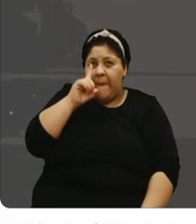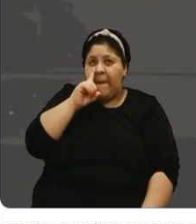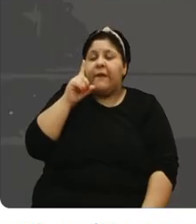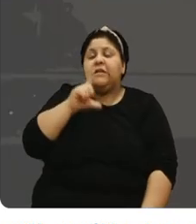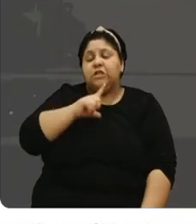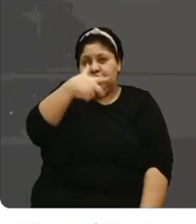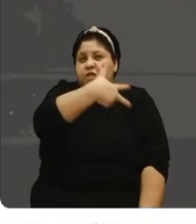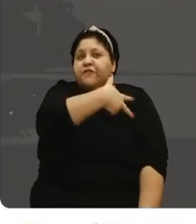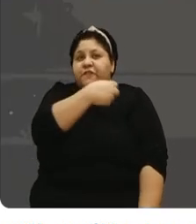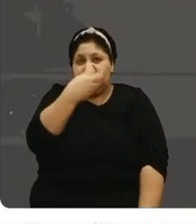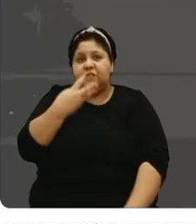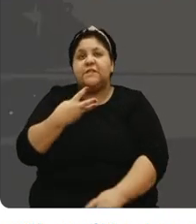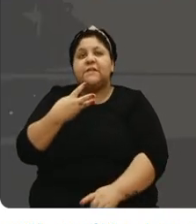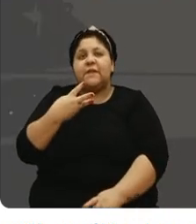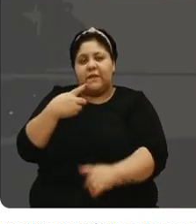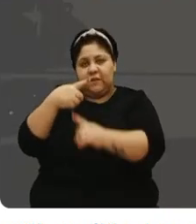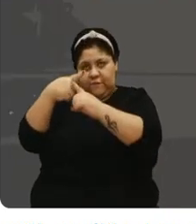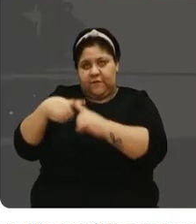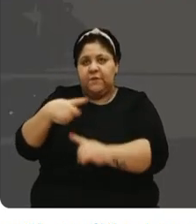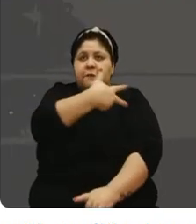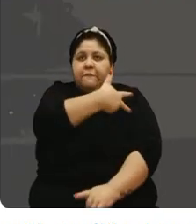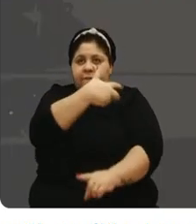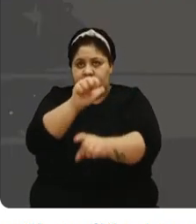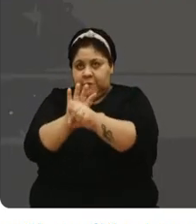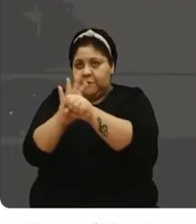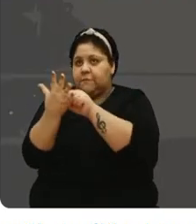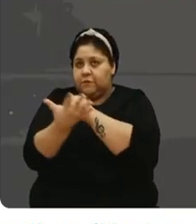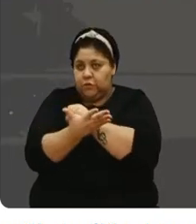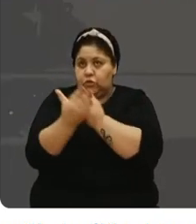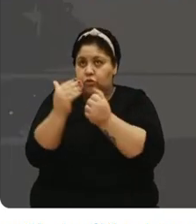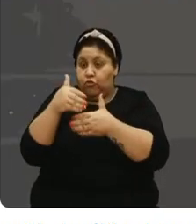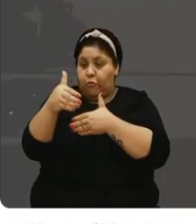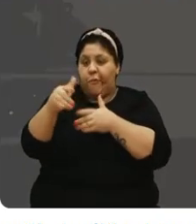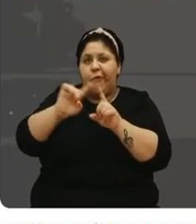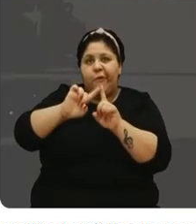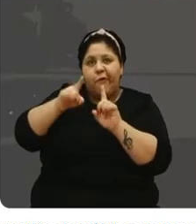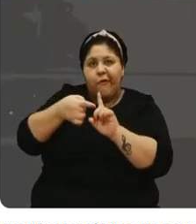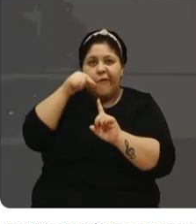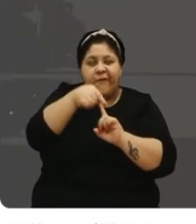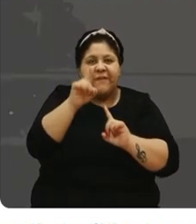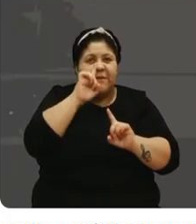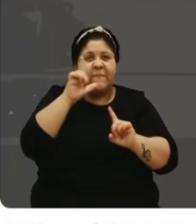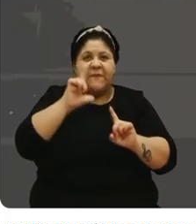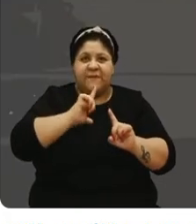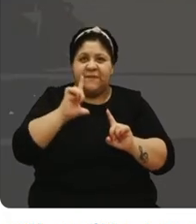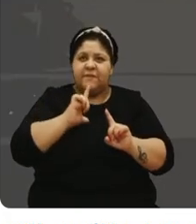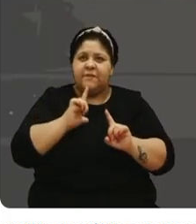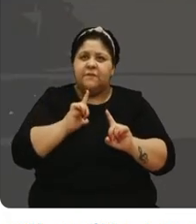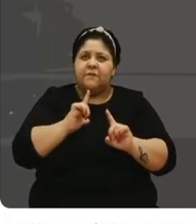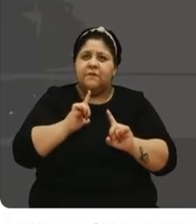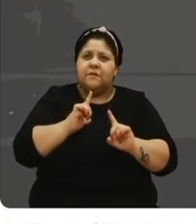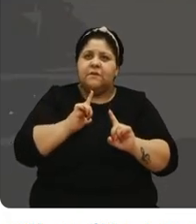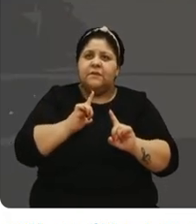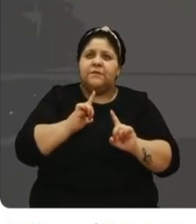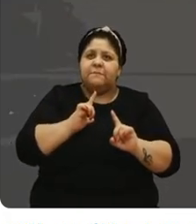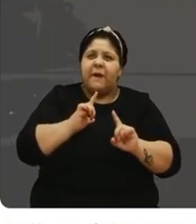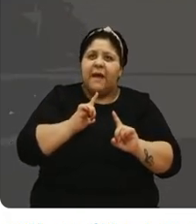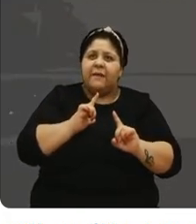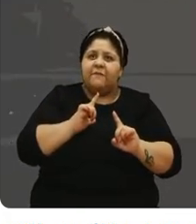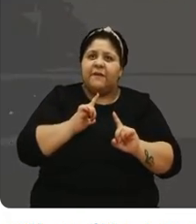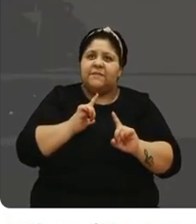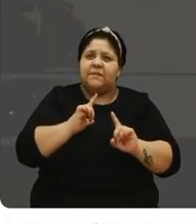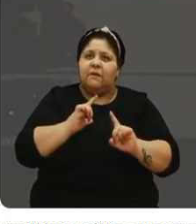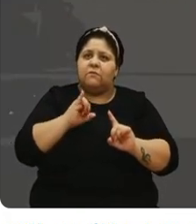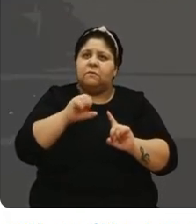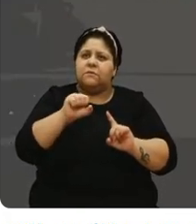era vacinada 3 doses AstraZeneca antes da gestação, e essa mãe carrega então a spike vacinal, eu tenho que